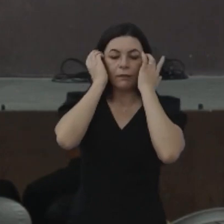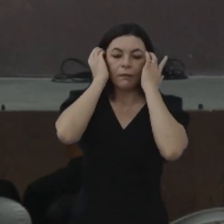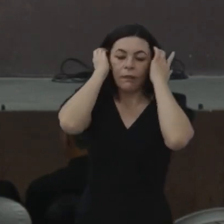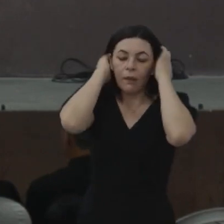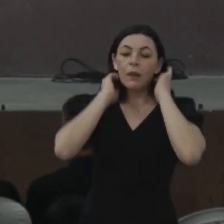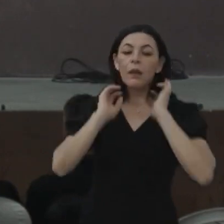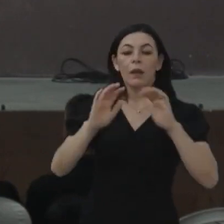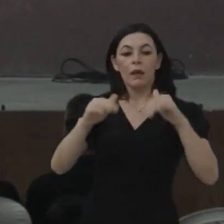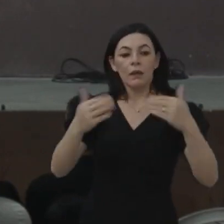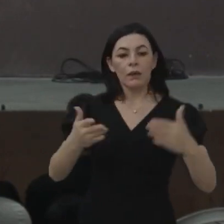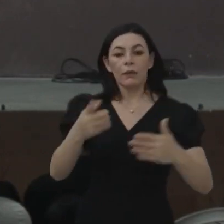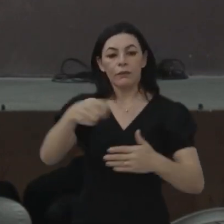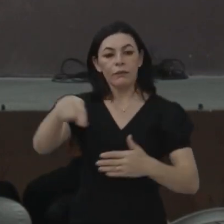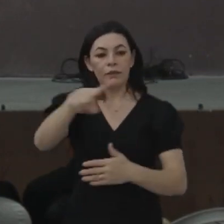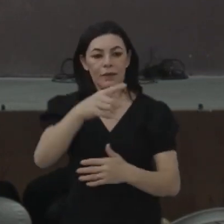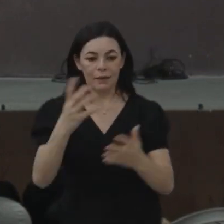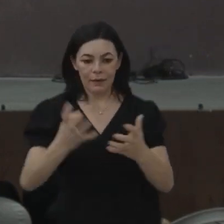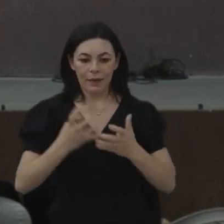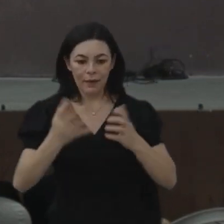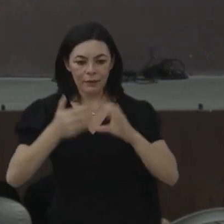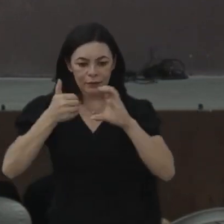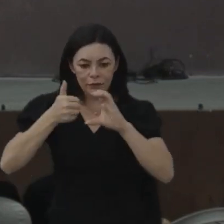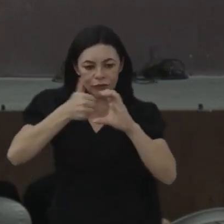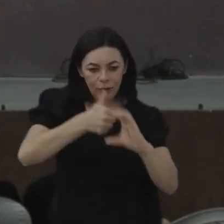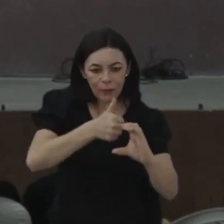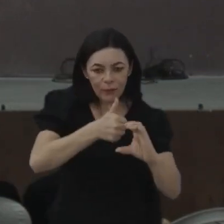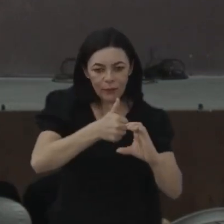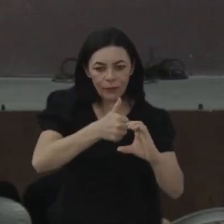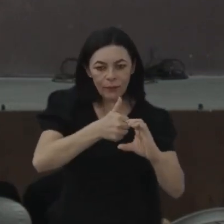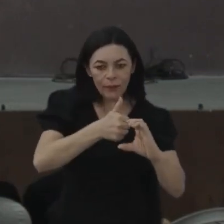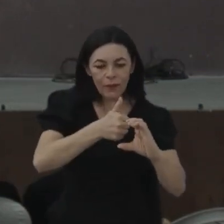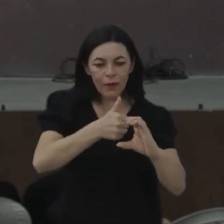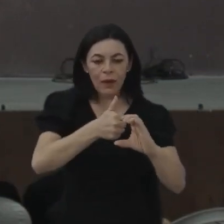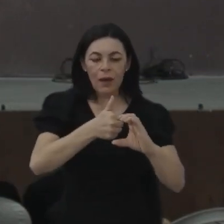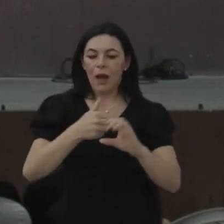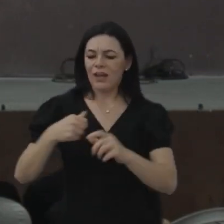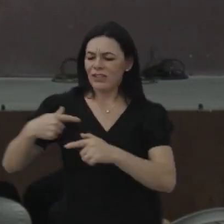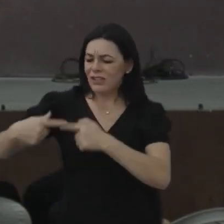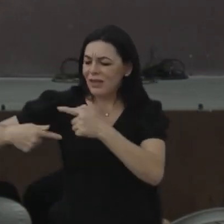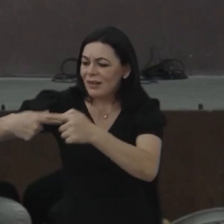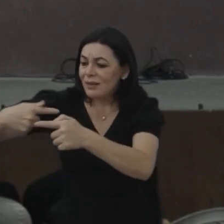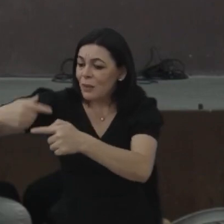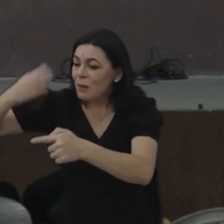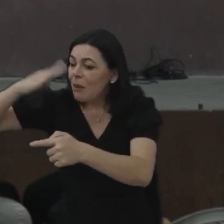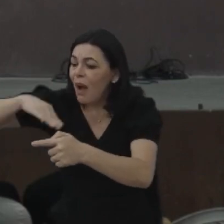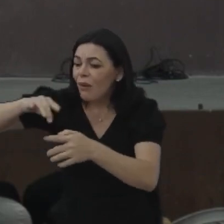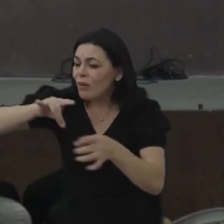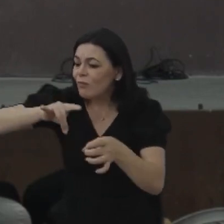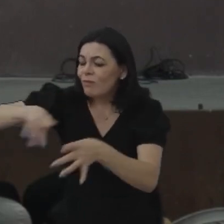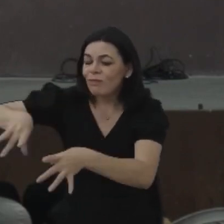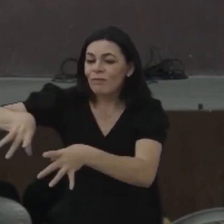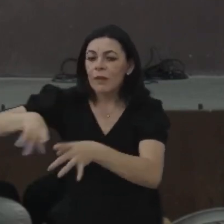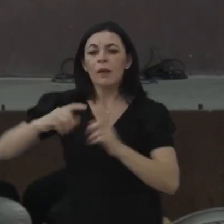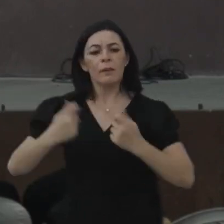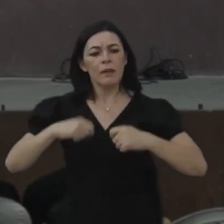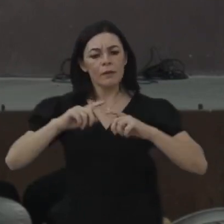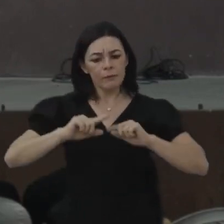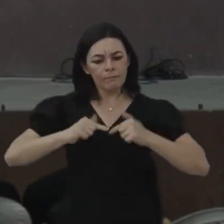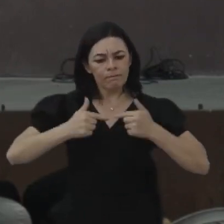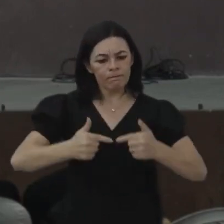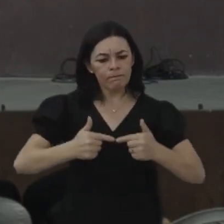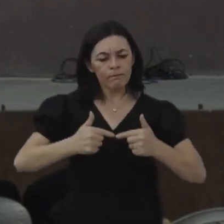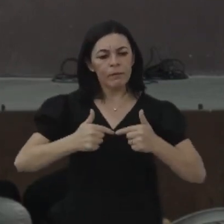Então, se você quiser ser um cristão, salve-se dessa geração perversa. Tome uma atitude